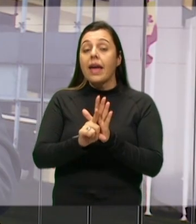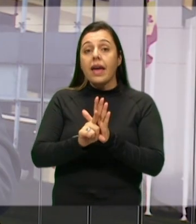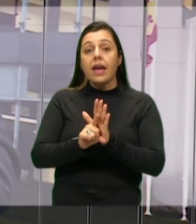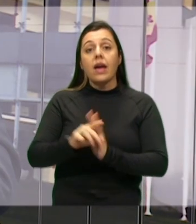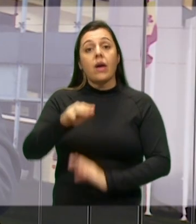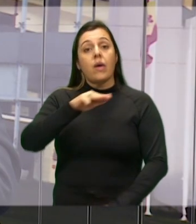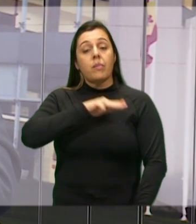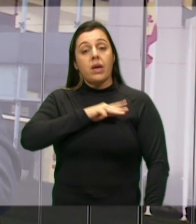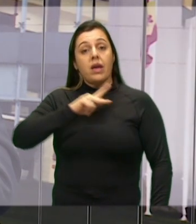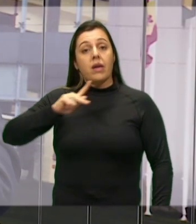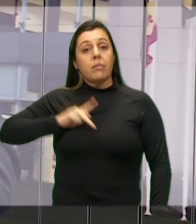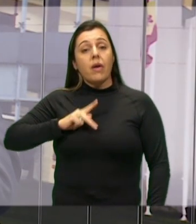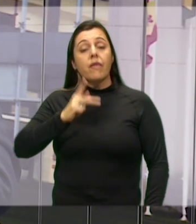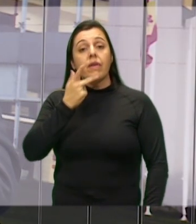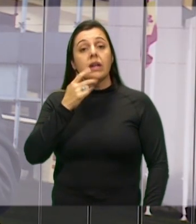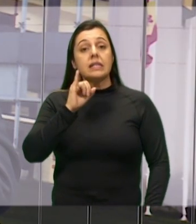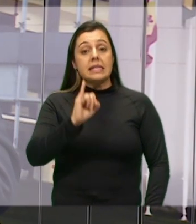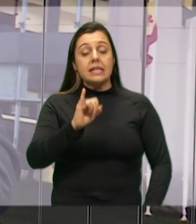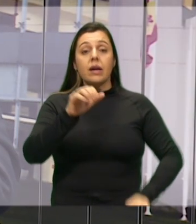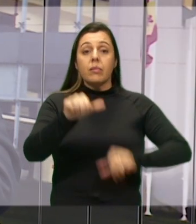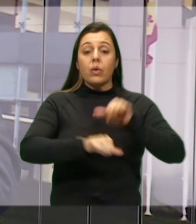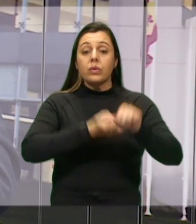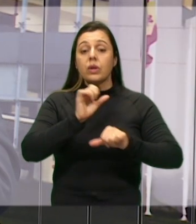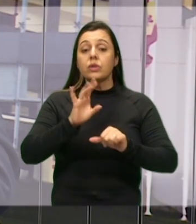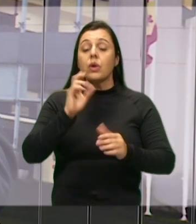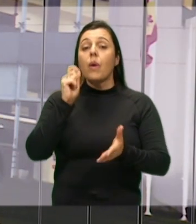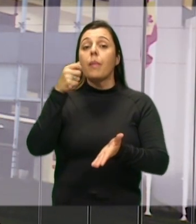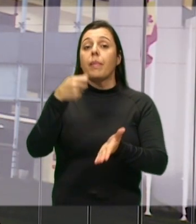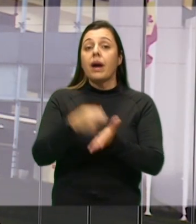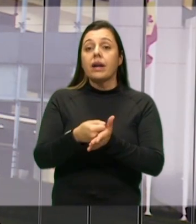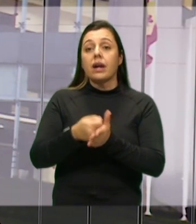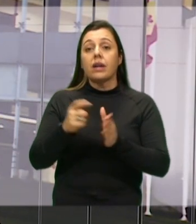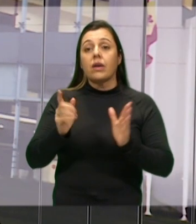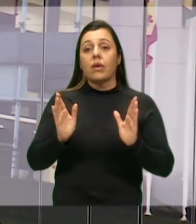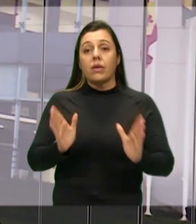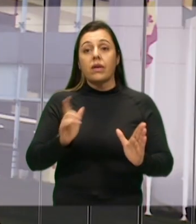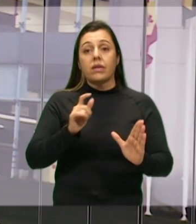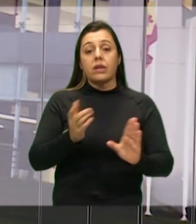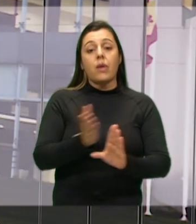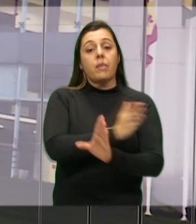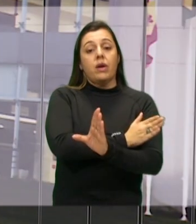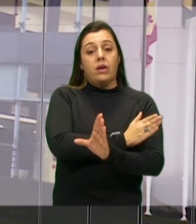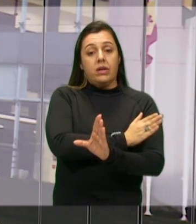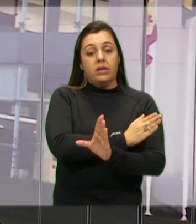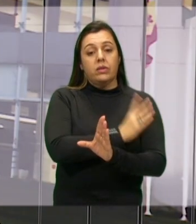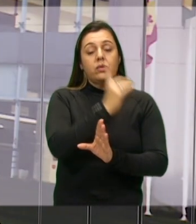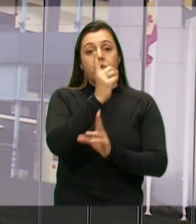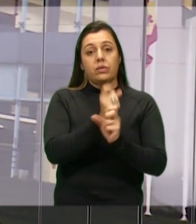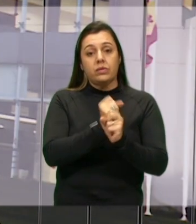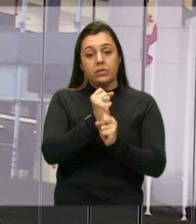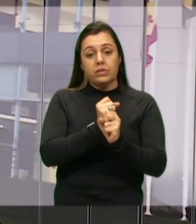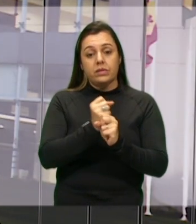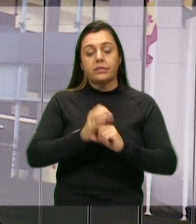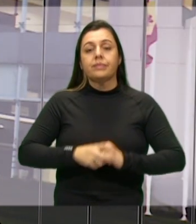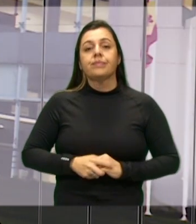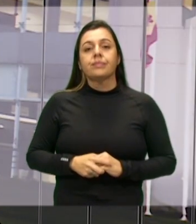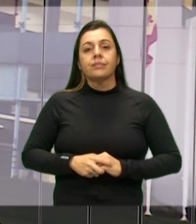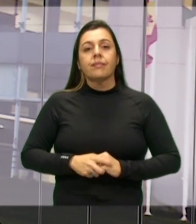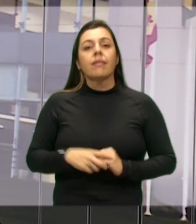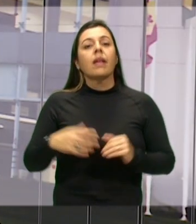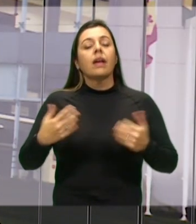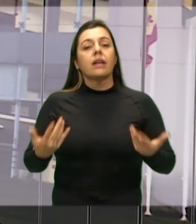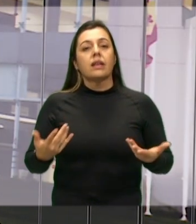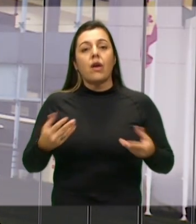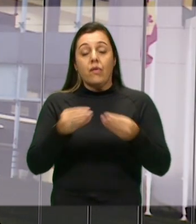Ministério Público, a Justiça, disse que se mudassem a lei, só pagaria o período que ficou para trás do último ano a partir da decisão judicial. Então, isso